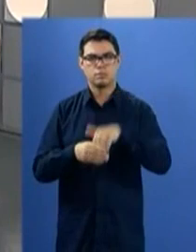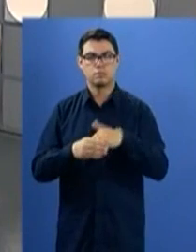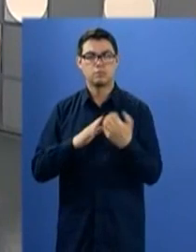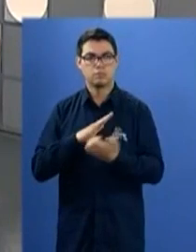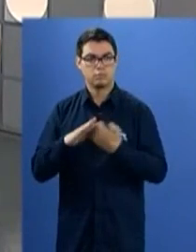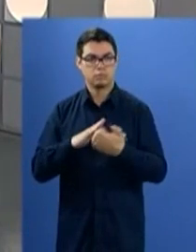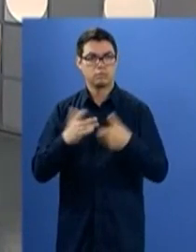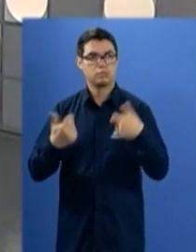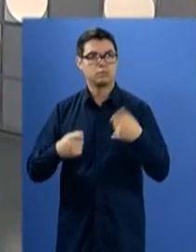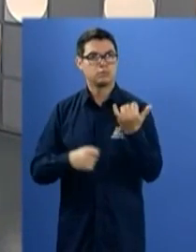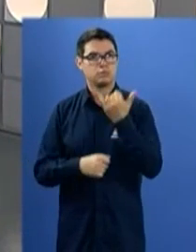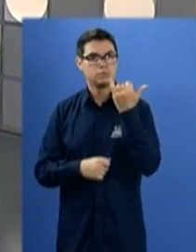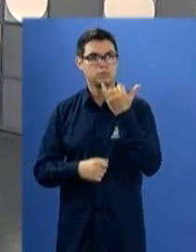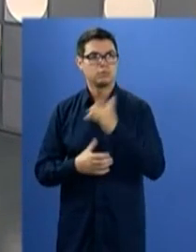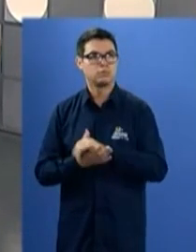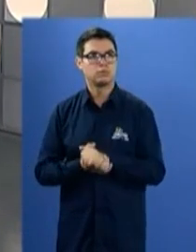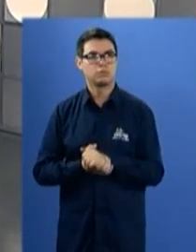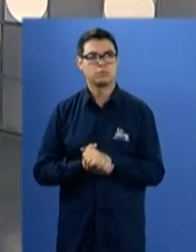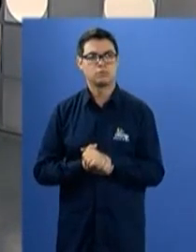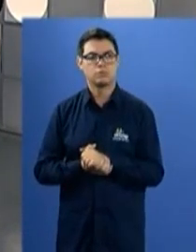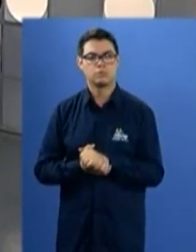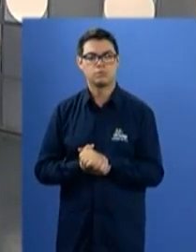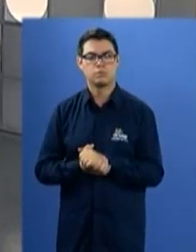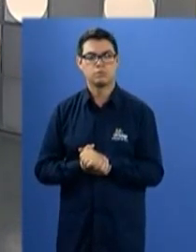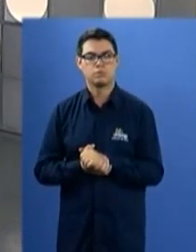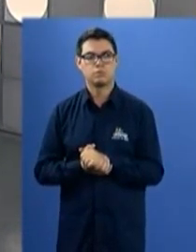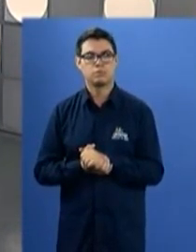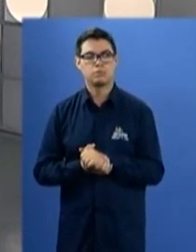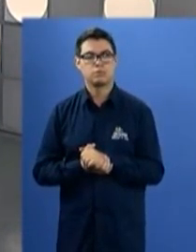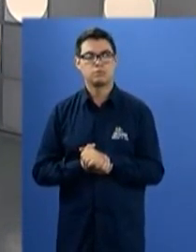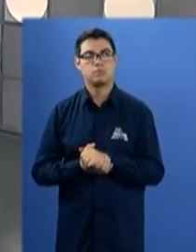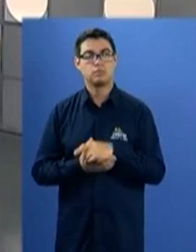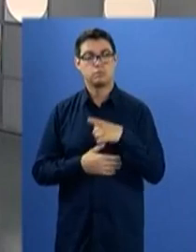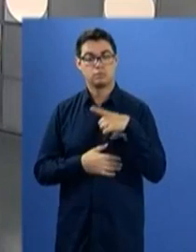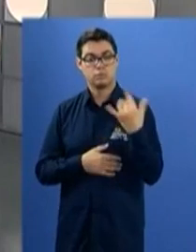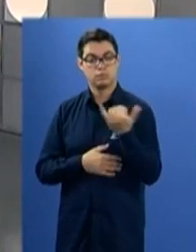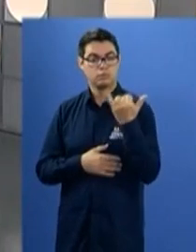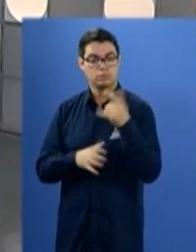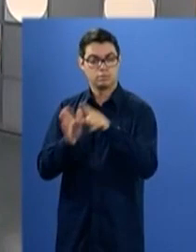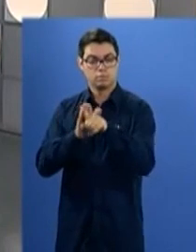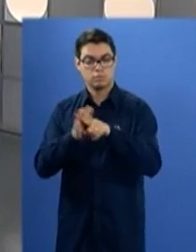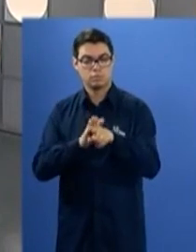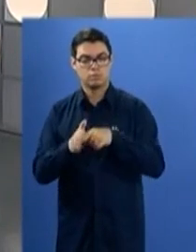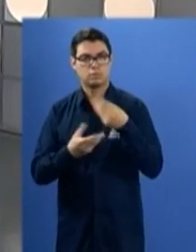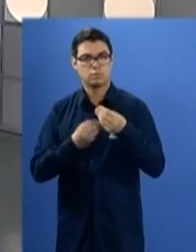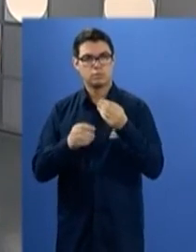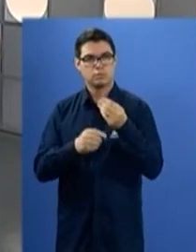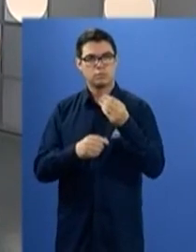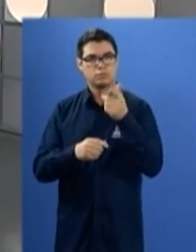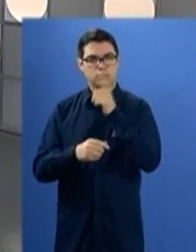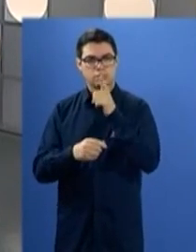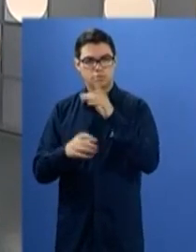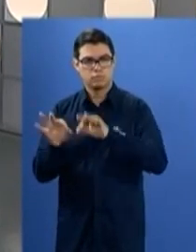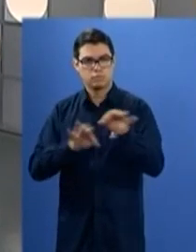empresa? A importância de monitorar é que essas medidas de produtividade são usadas como uma